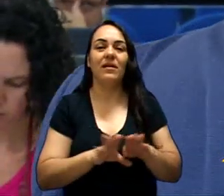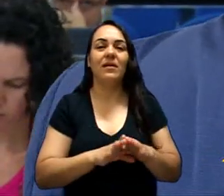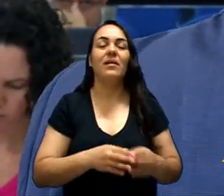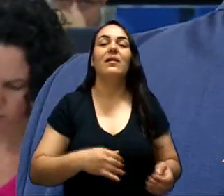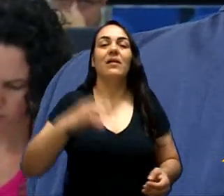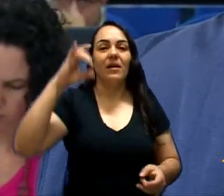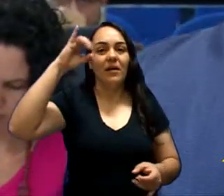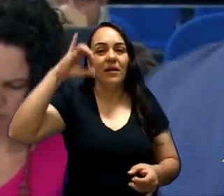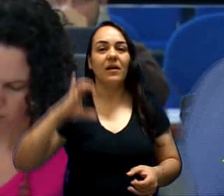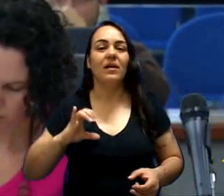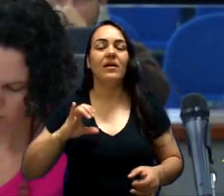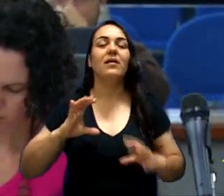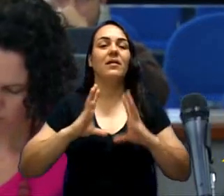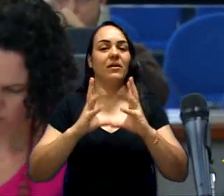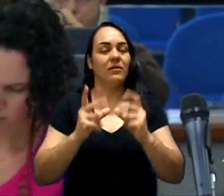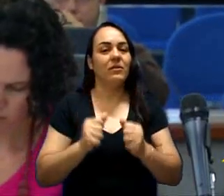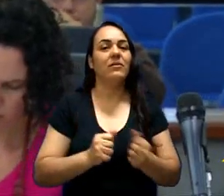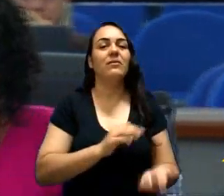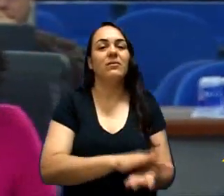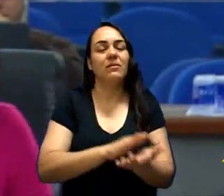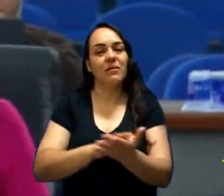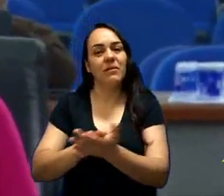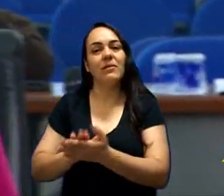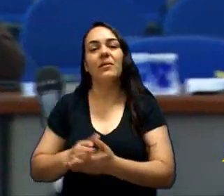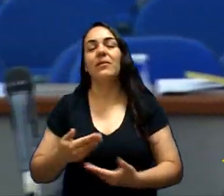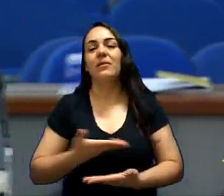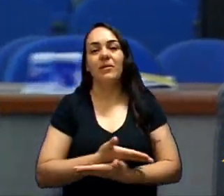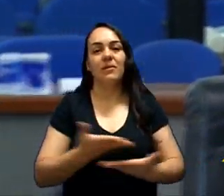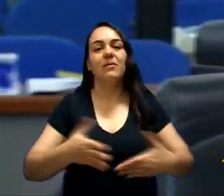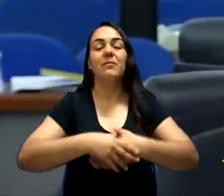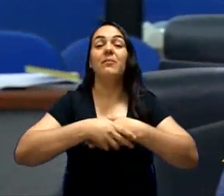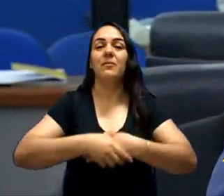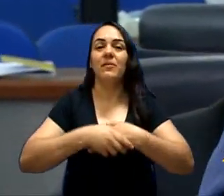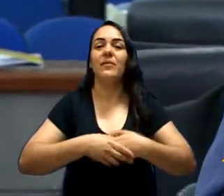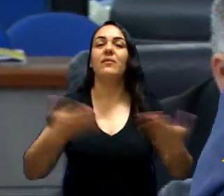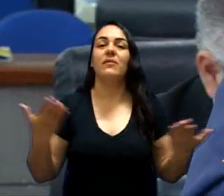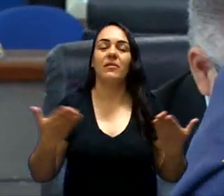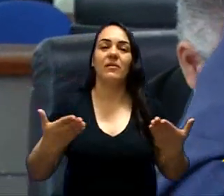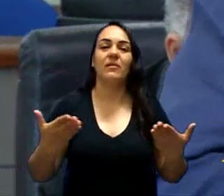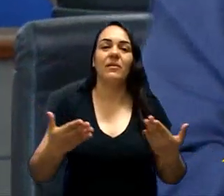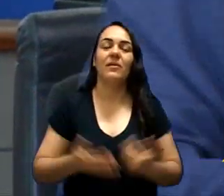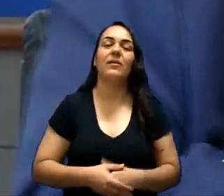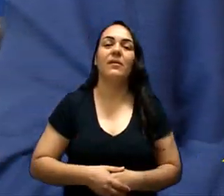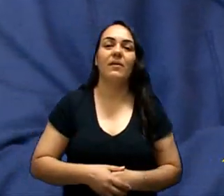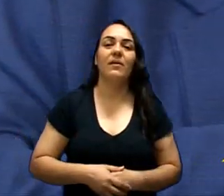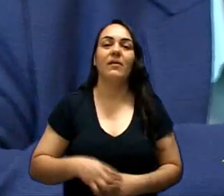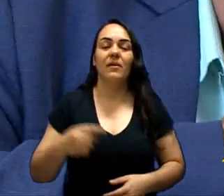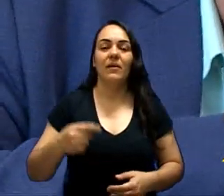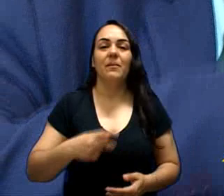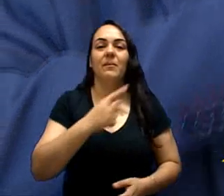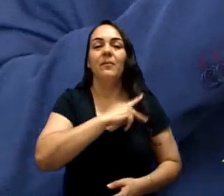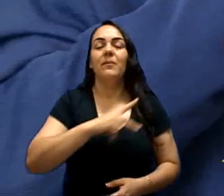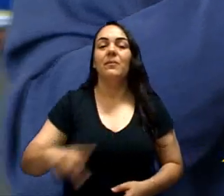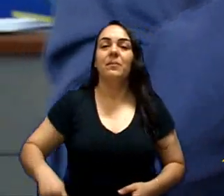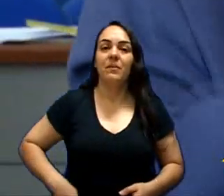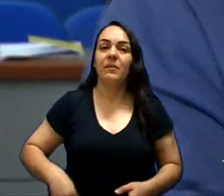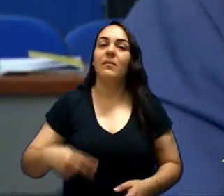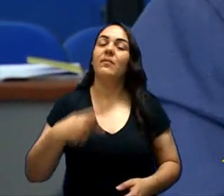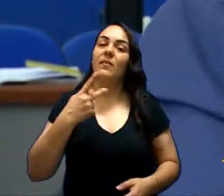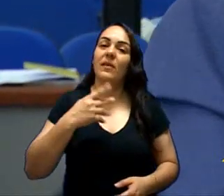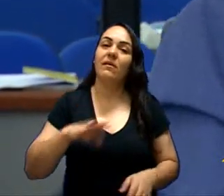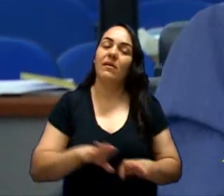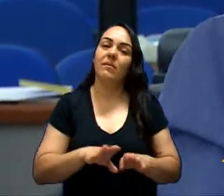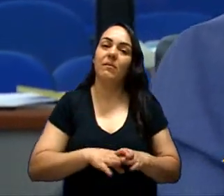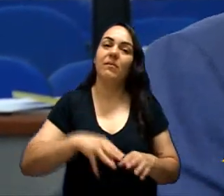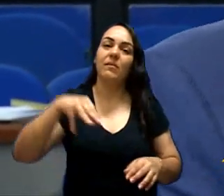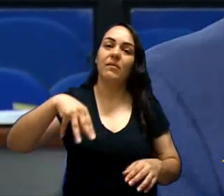a Yara. Enfim, cumprimento a todos que estão nos assistindo aí. Seu presidente, quero cumprimentar também o Marcão